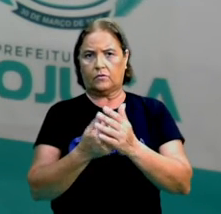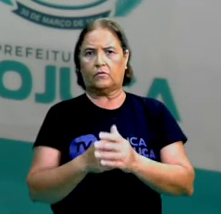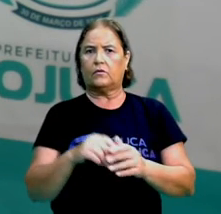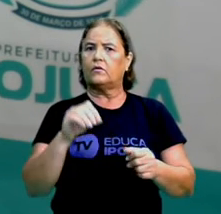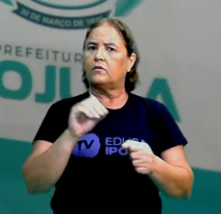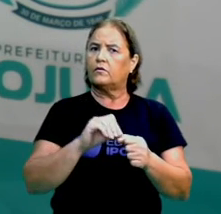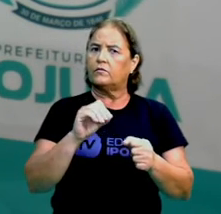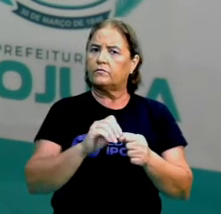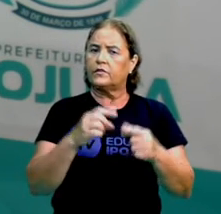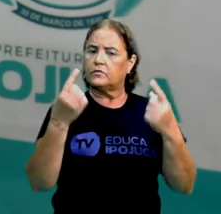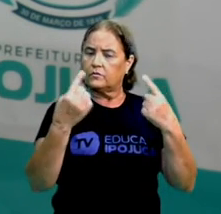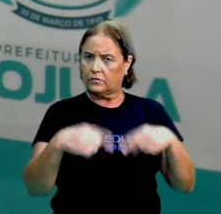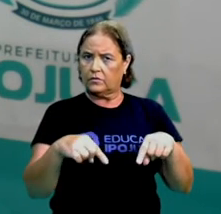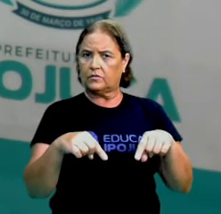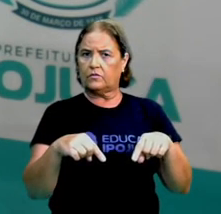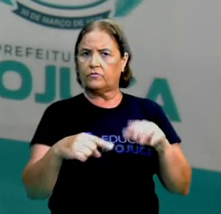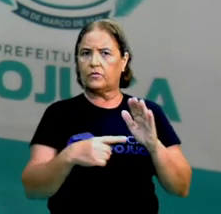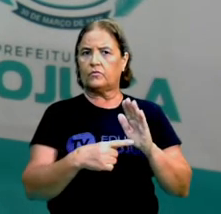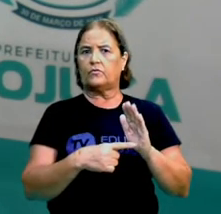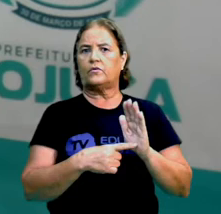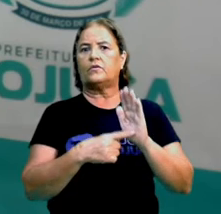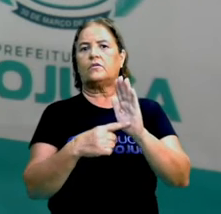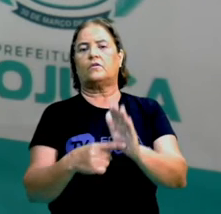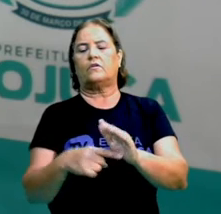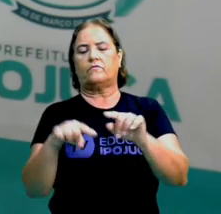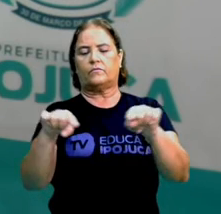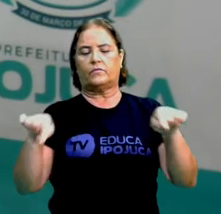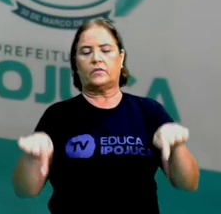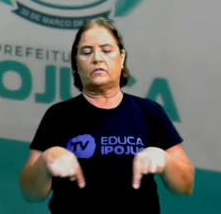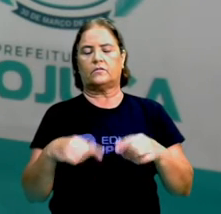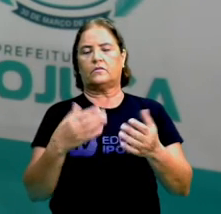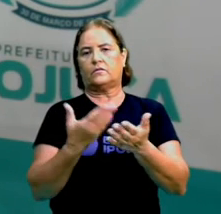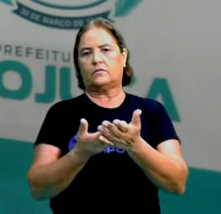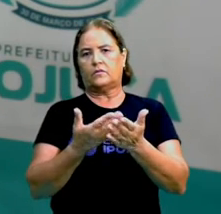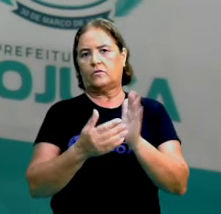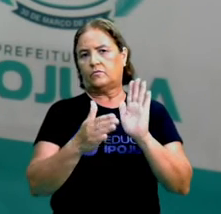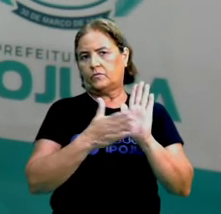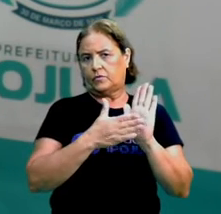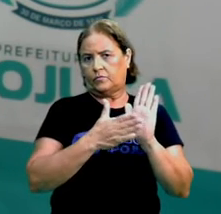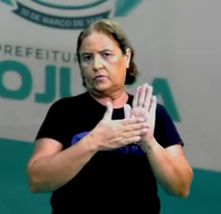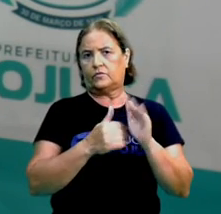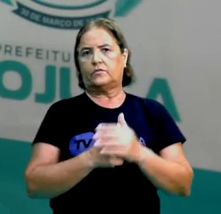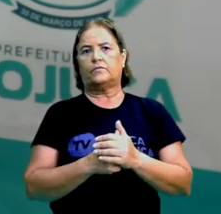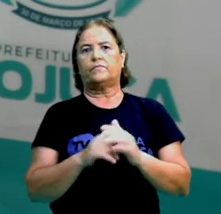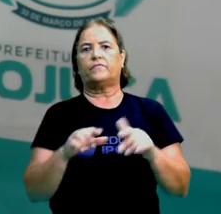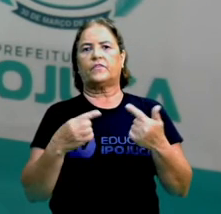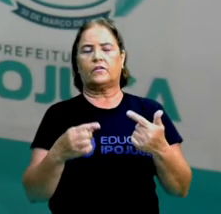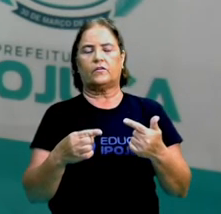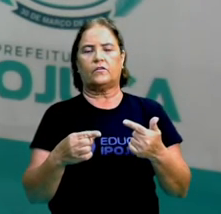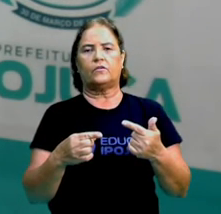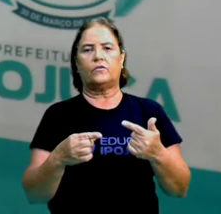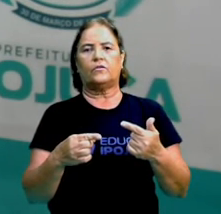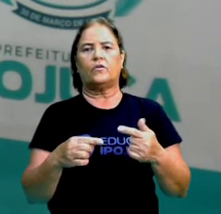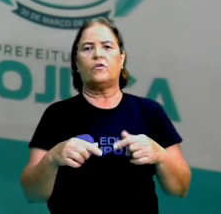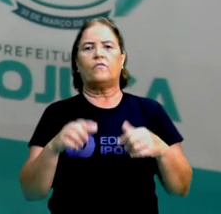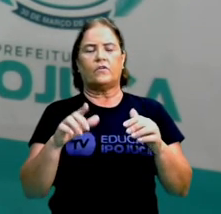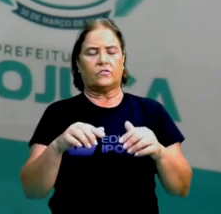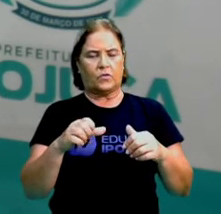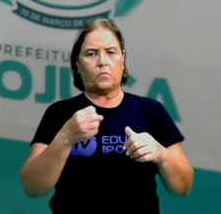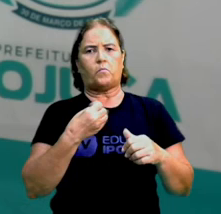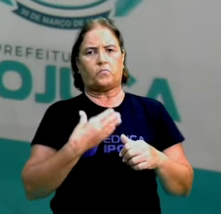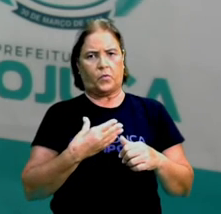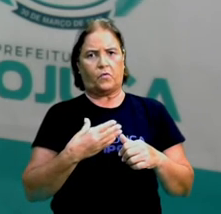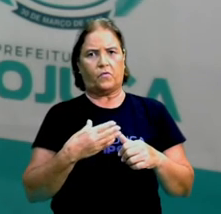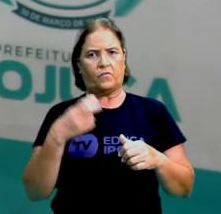Execute o seu desafio e leve para a sala de aula a proposta. Eu garanto, vai ser super